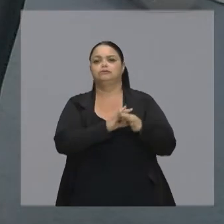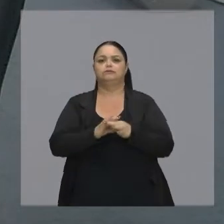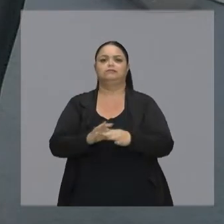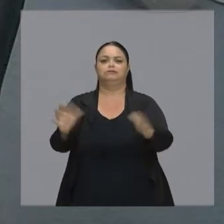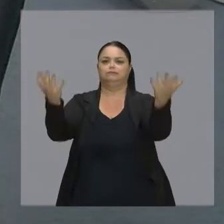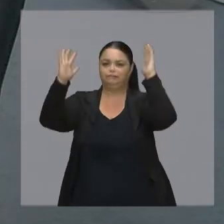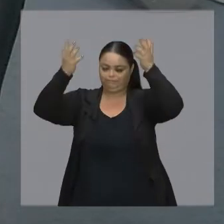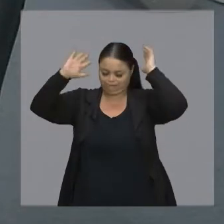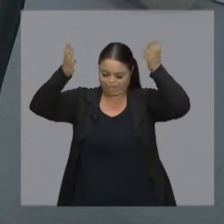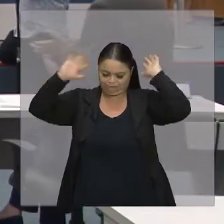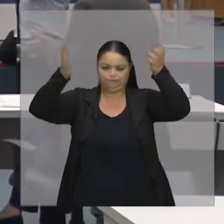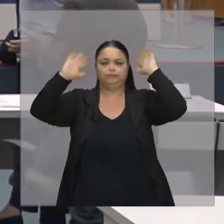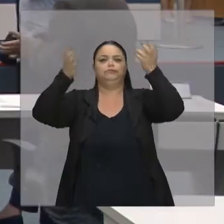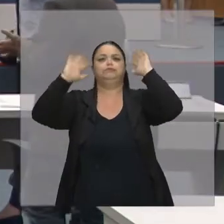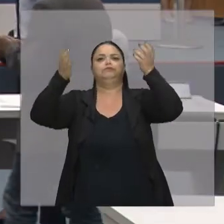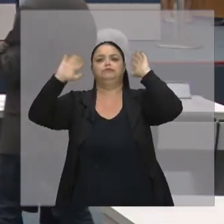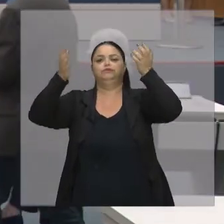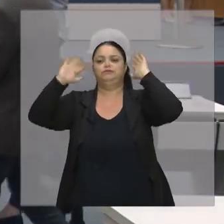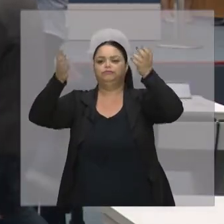unanimidade.